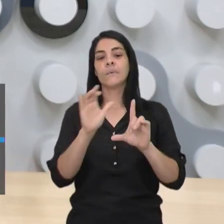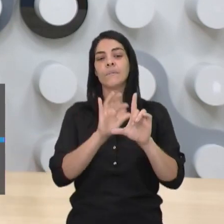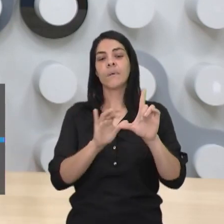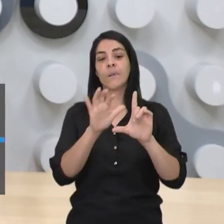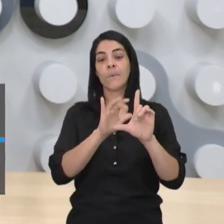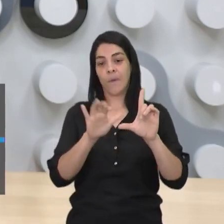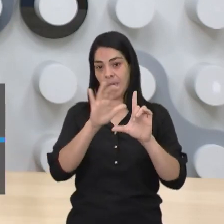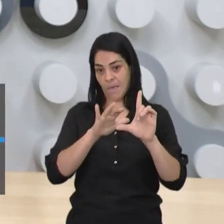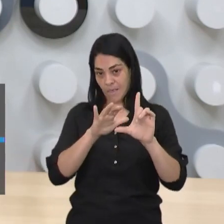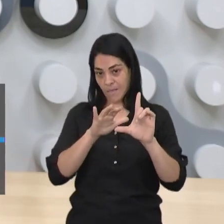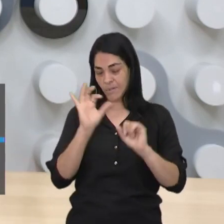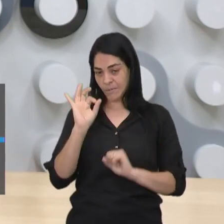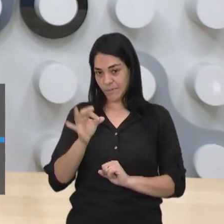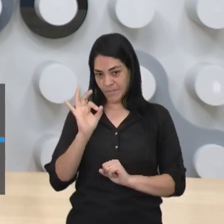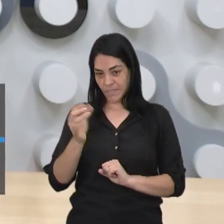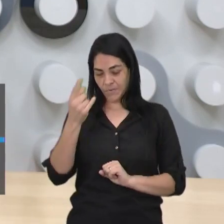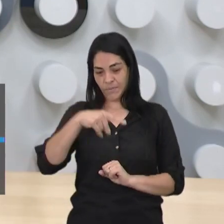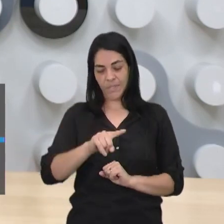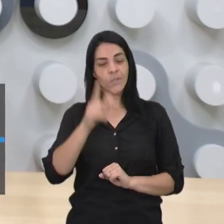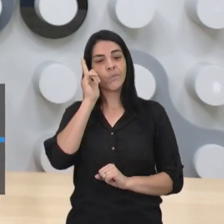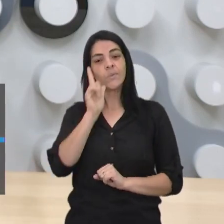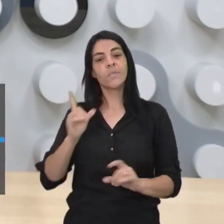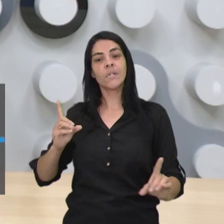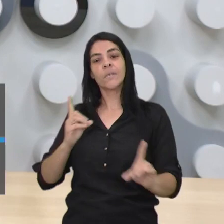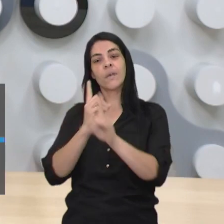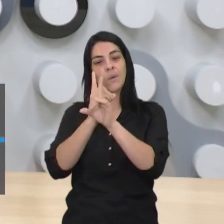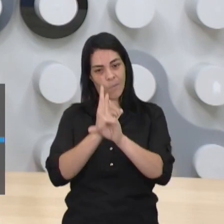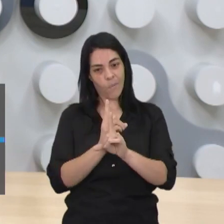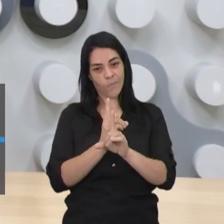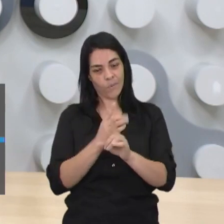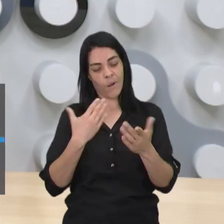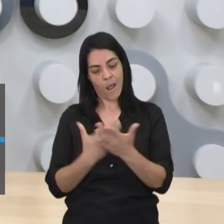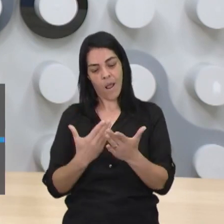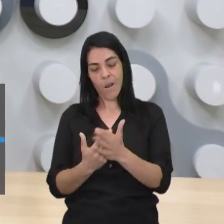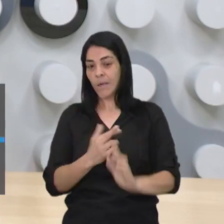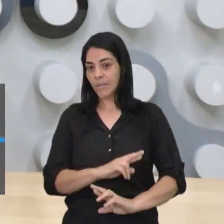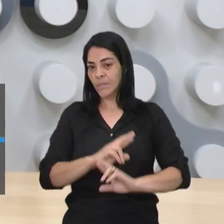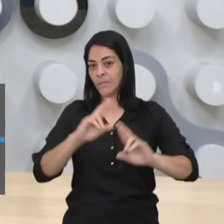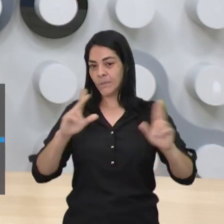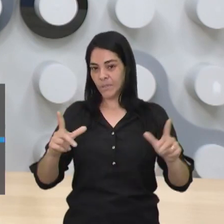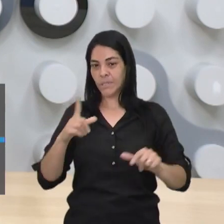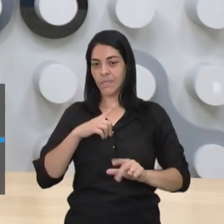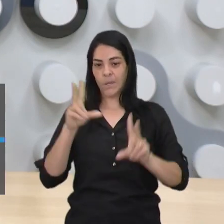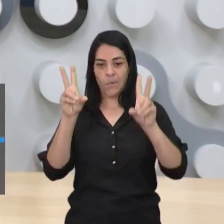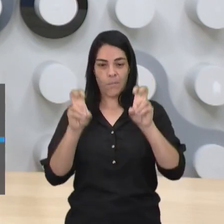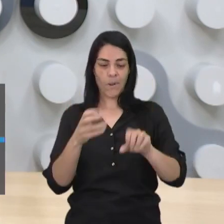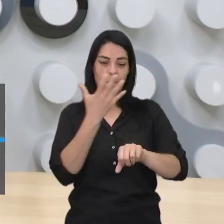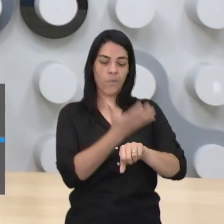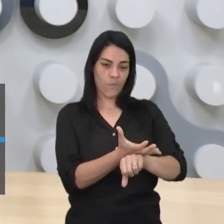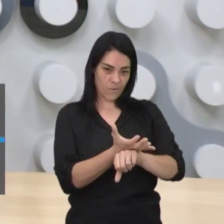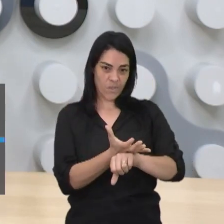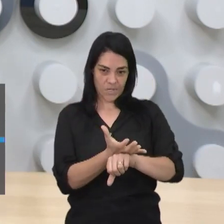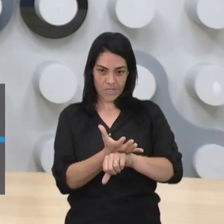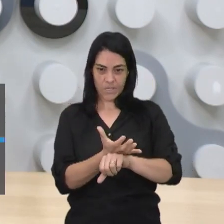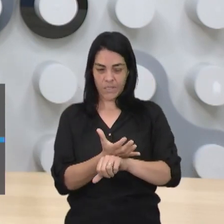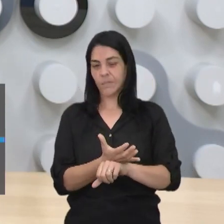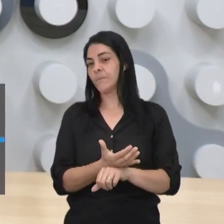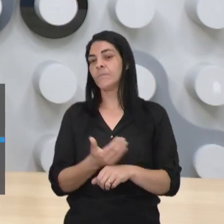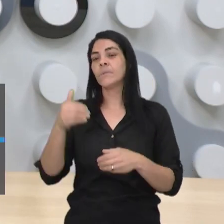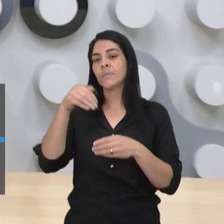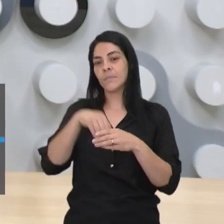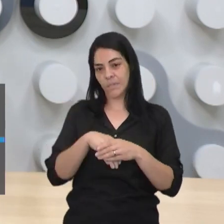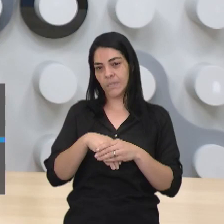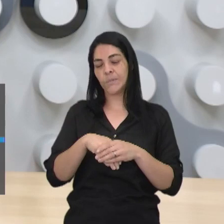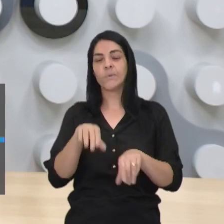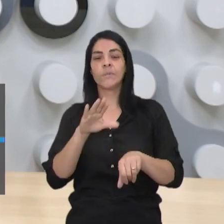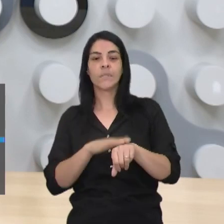Code, tá certo? Lá vocês vão encontrar aulas diferenciadas que abordem tantos componentes curriculares dentro dessas